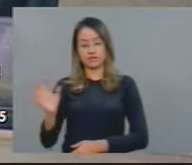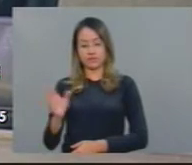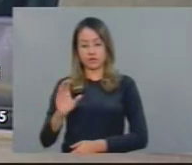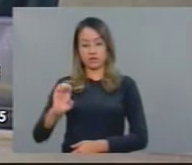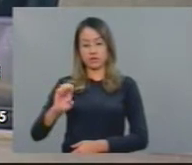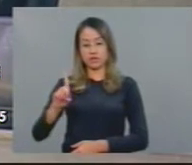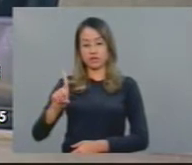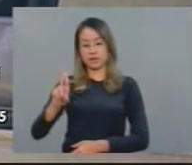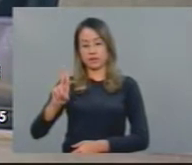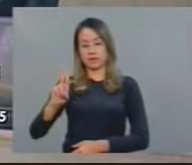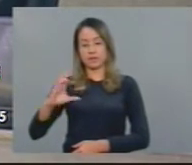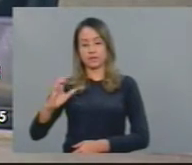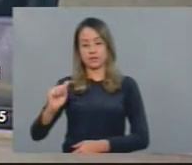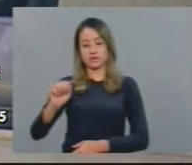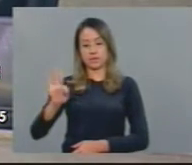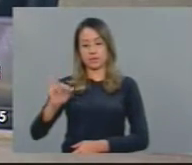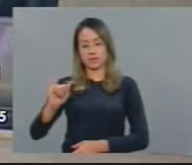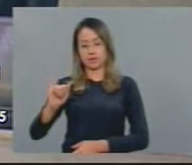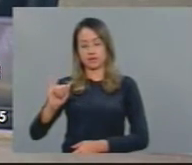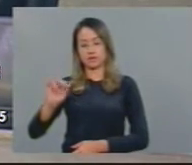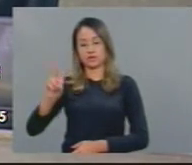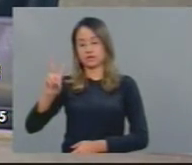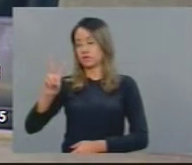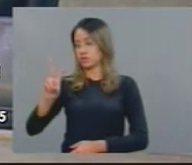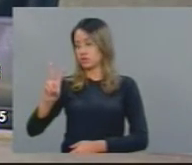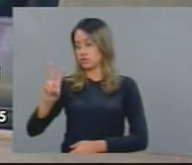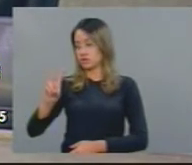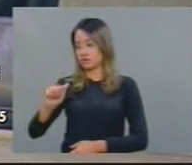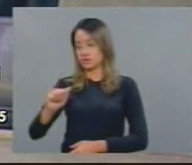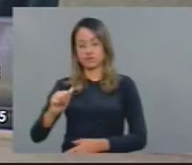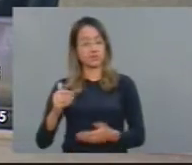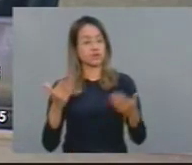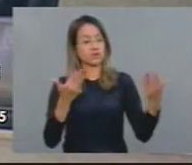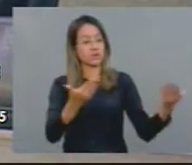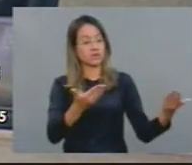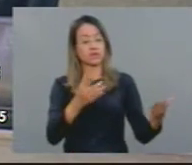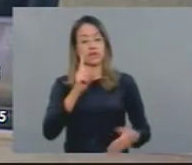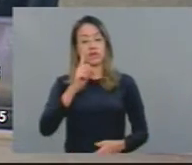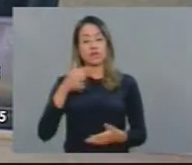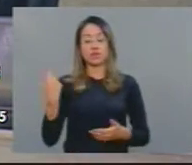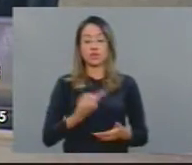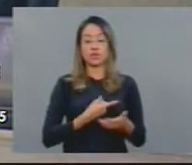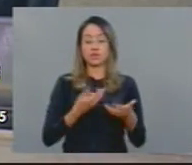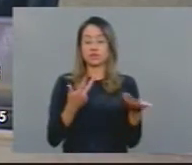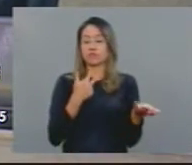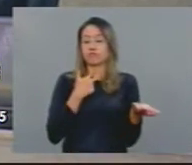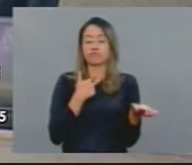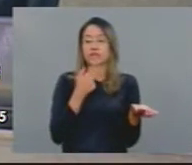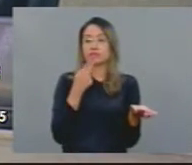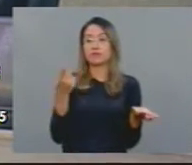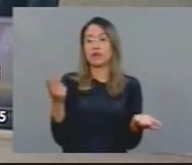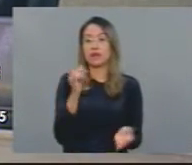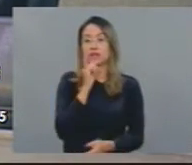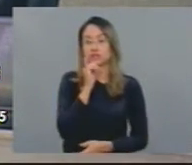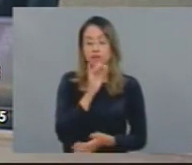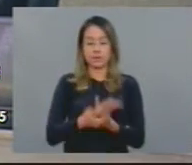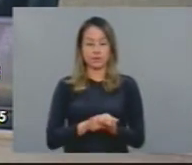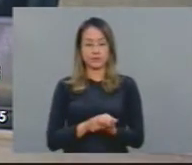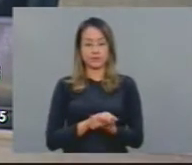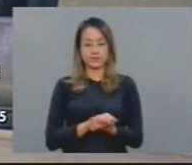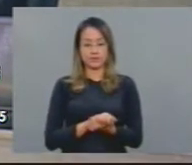mundo. É por isso que Fortaleza hoje é a pior capital, por exemplo, em homicídio do Brasil.